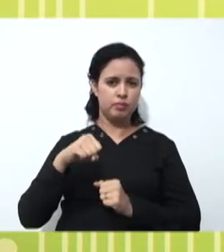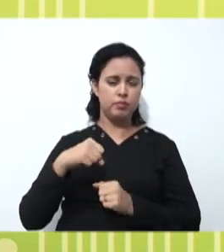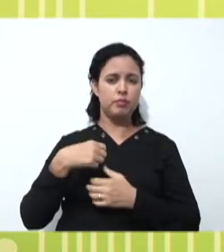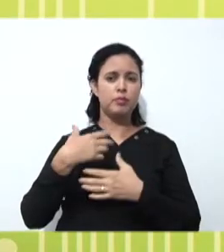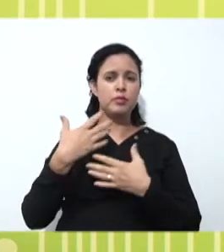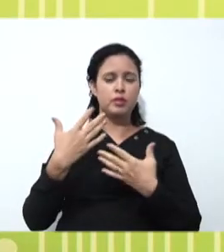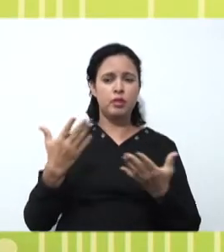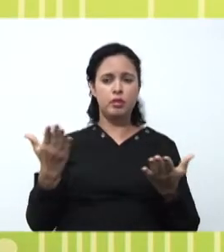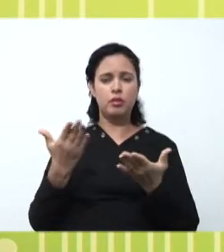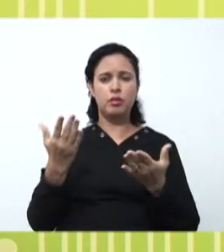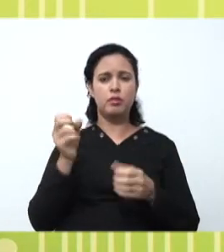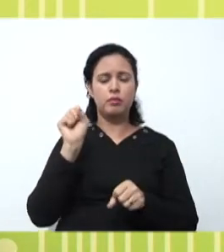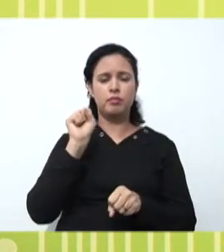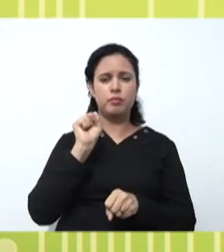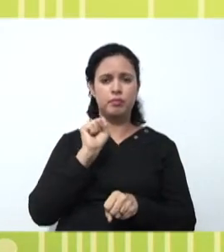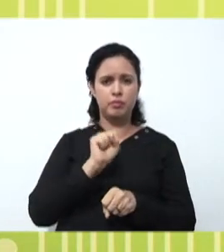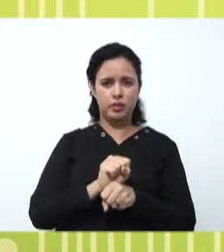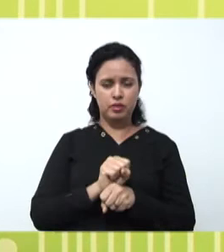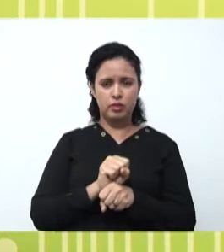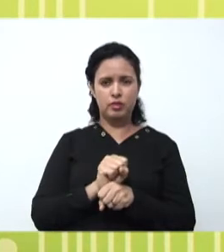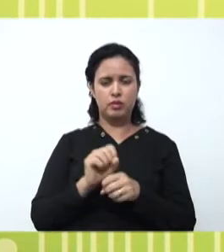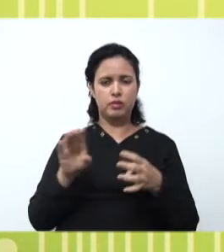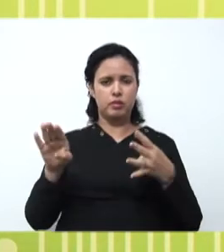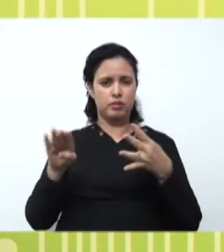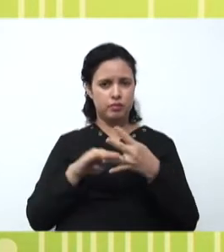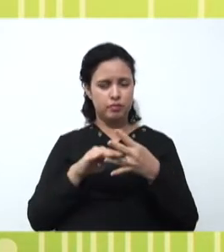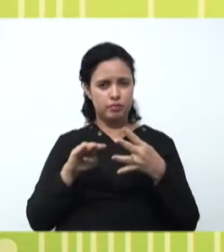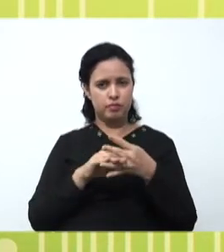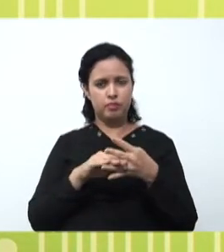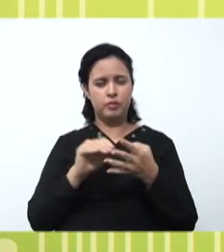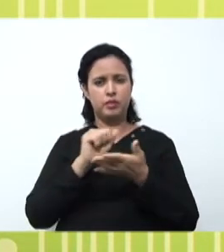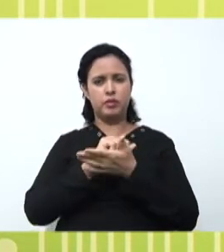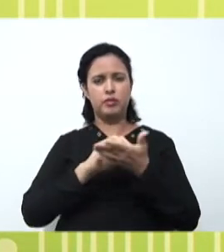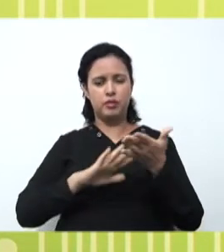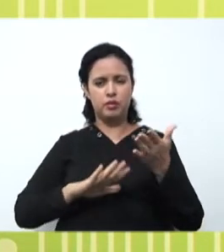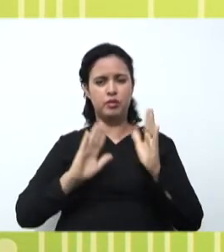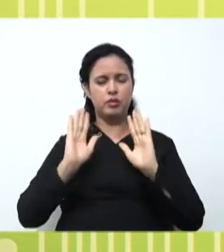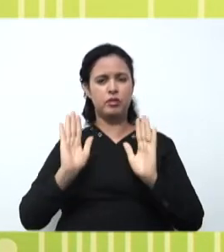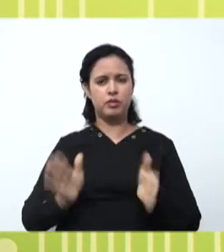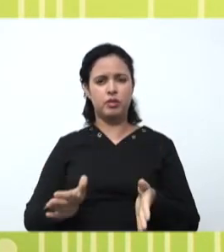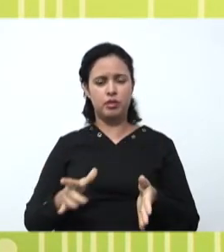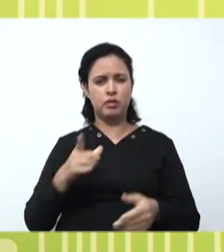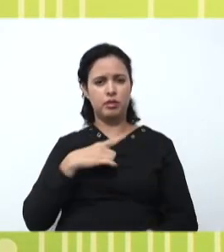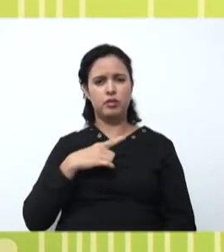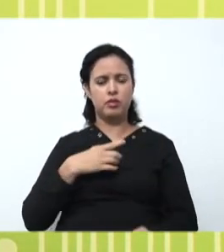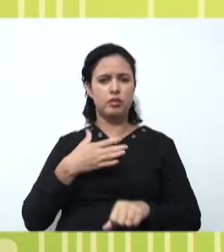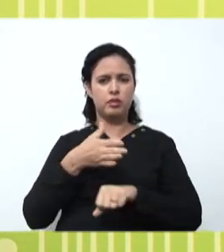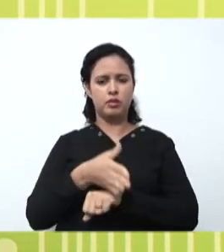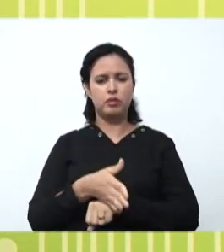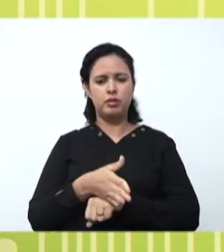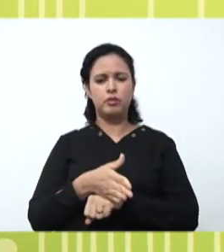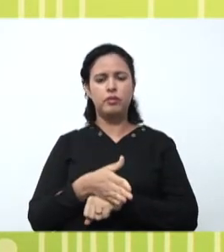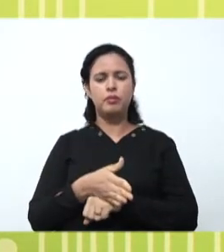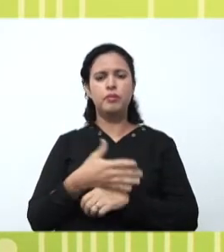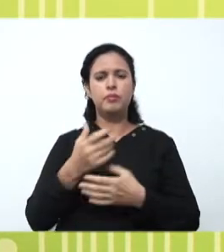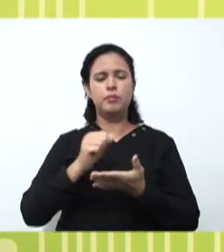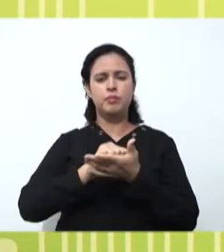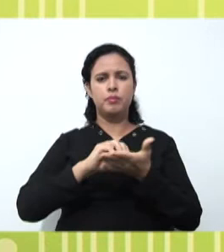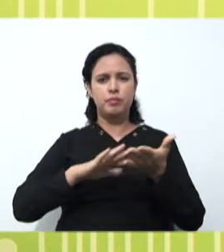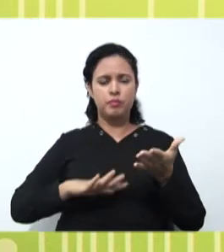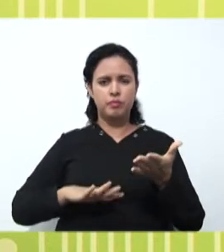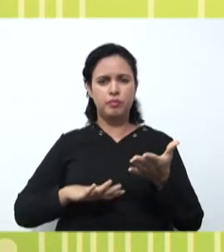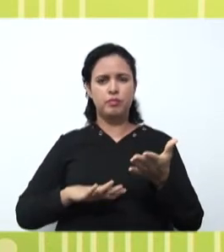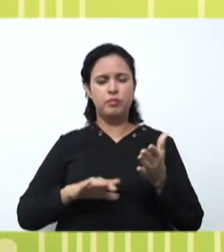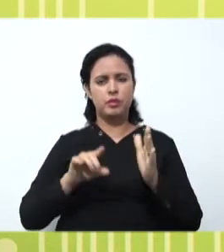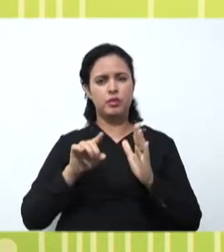Pessoal, então a gente vai agora para a nossa atividade. Lembrando a nossa atividade, acho que vocês já tiveram acesso a ela aí. A nossa atividade